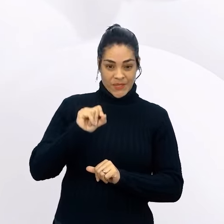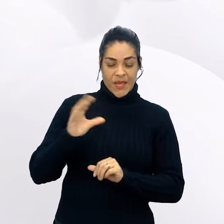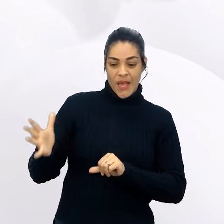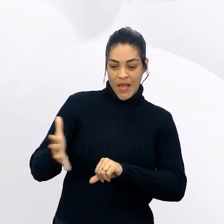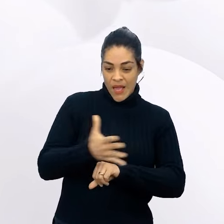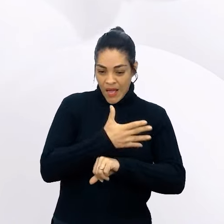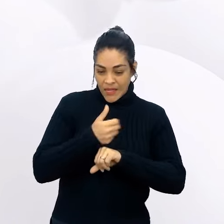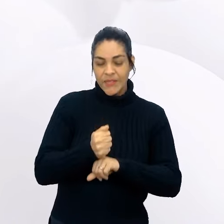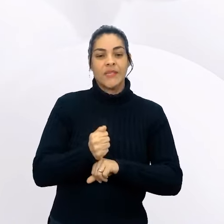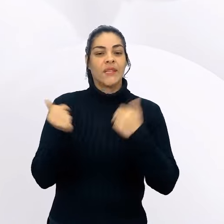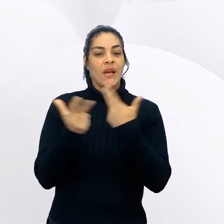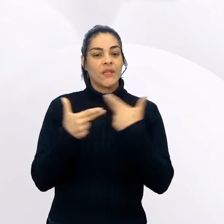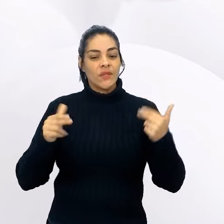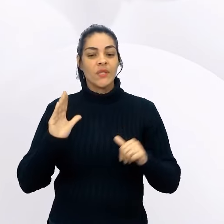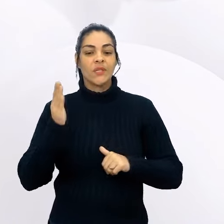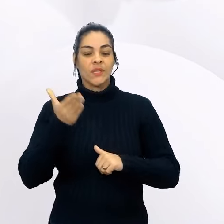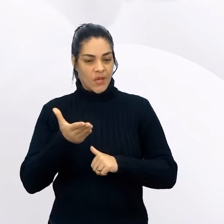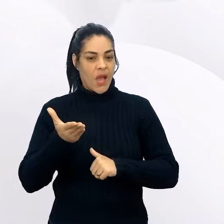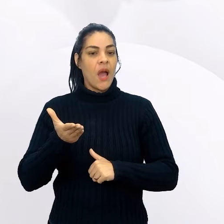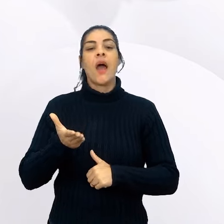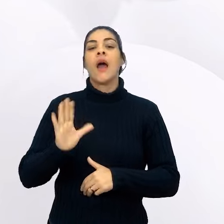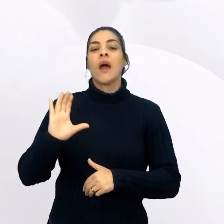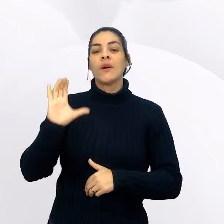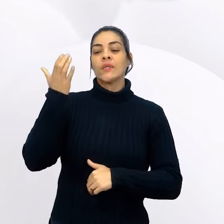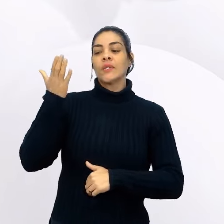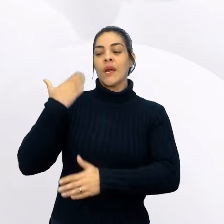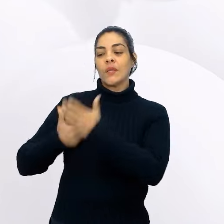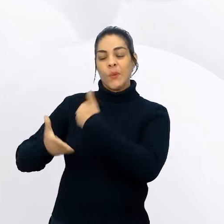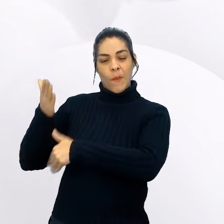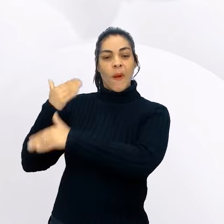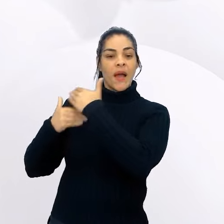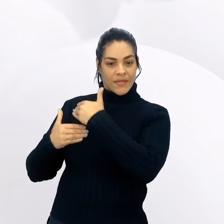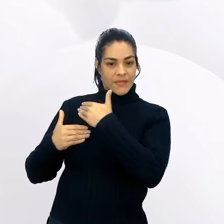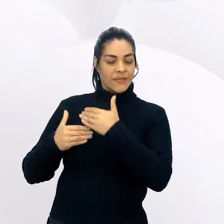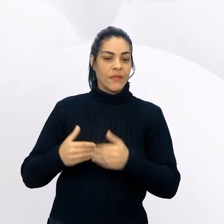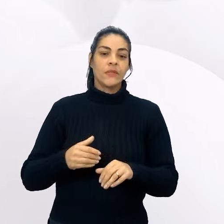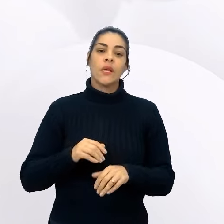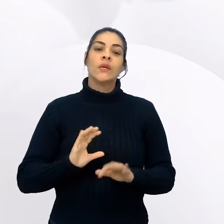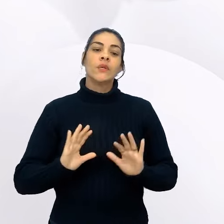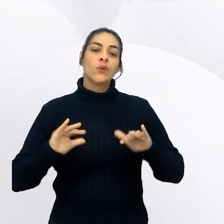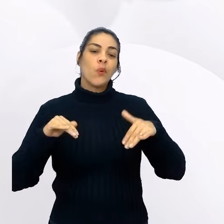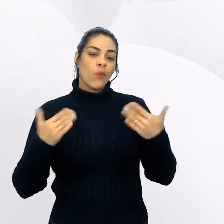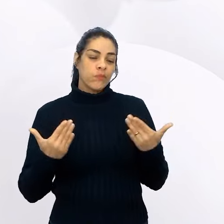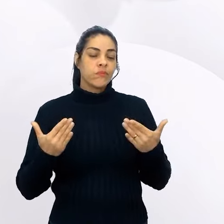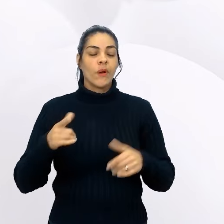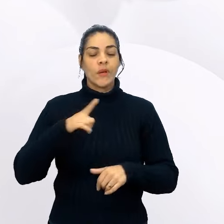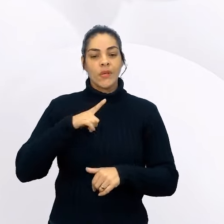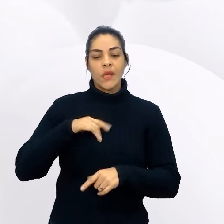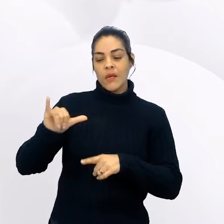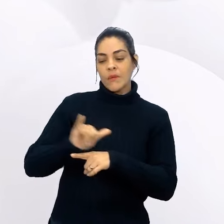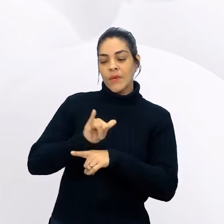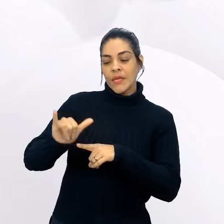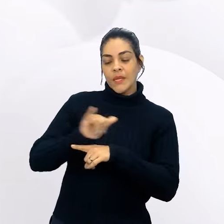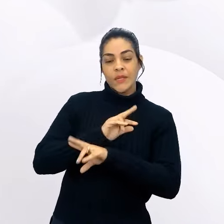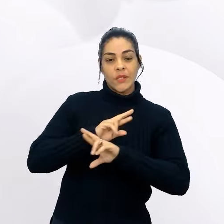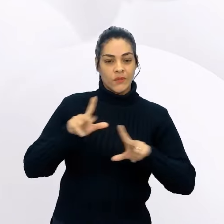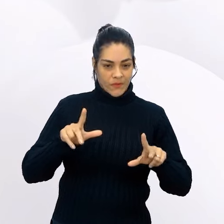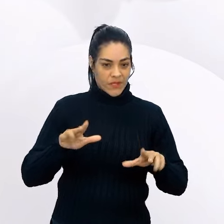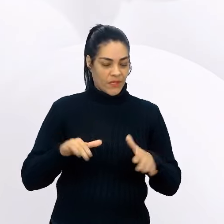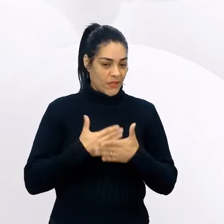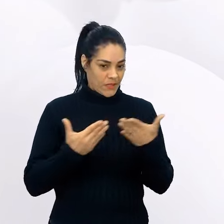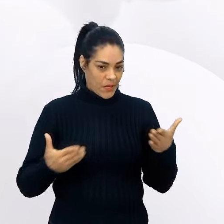resgatando aí algo que já acontecia na rede, né? Agora de uma outra forma, sistematizado de um outro jeito. Então, ó,